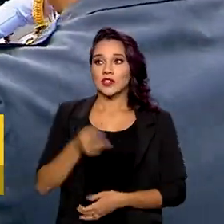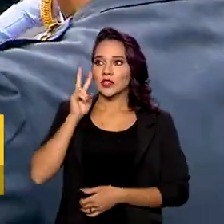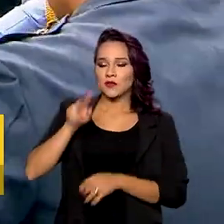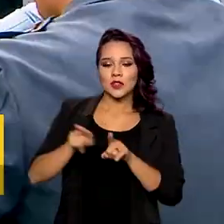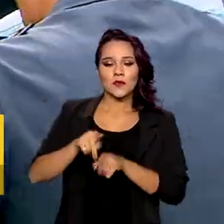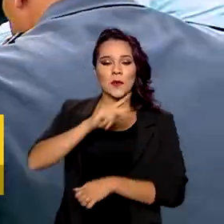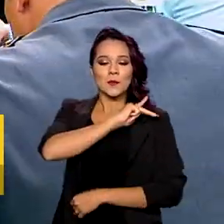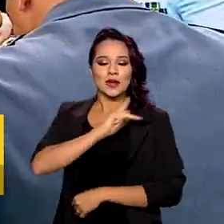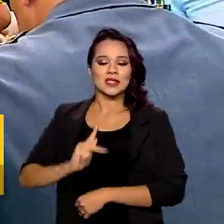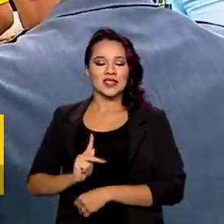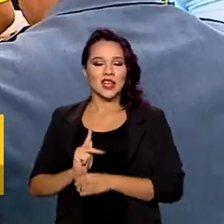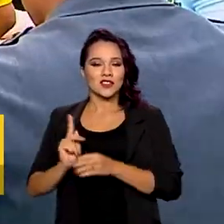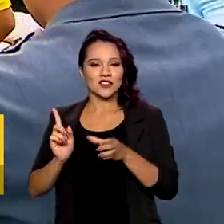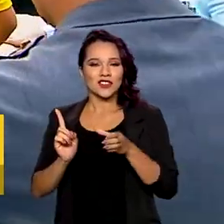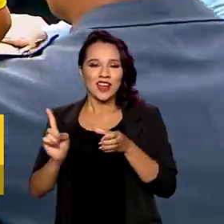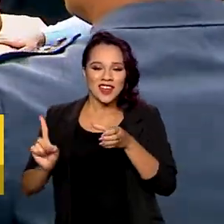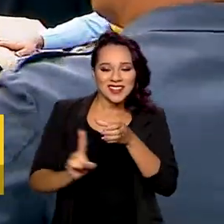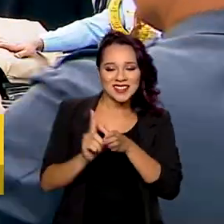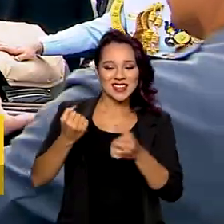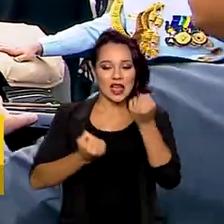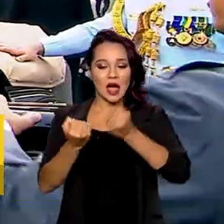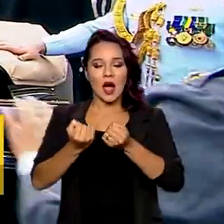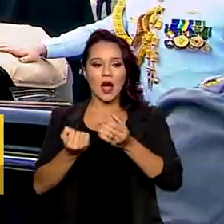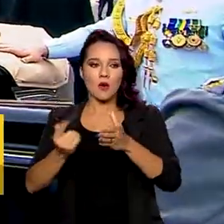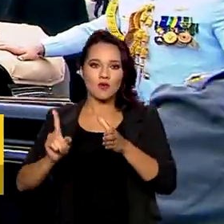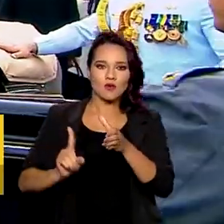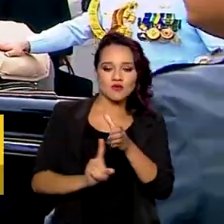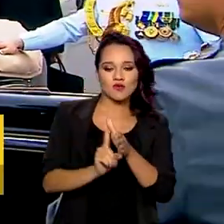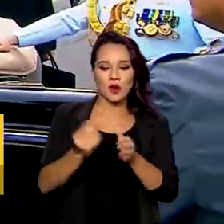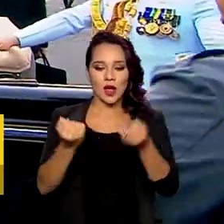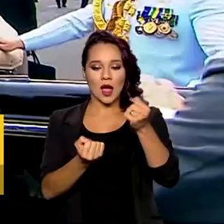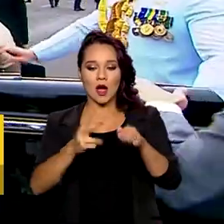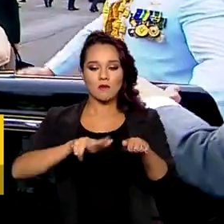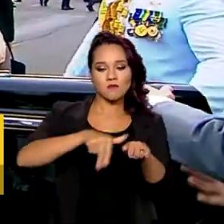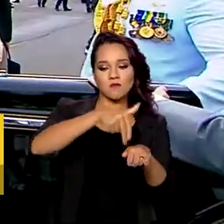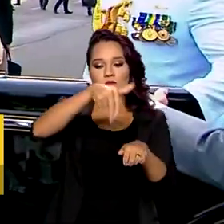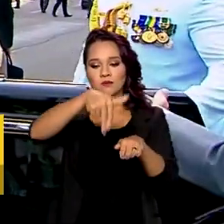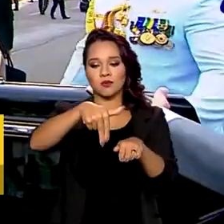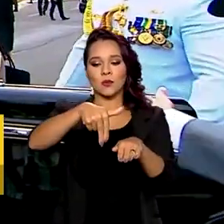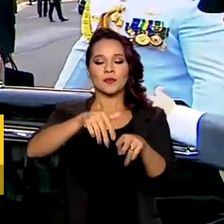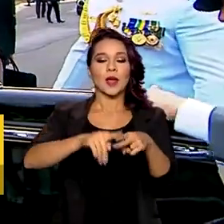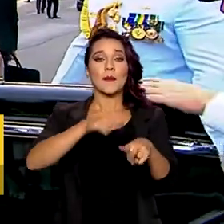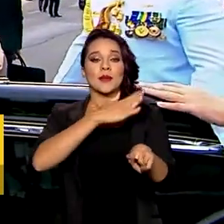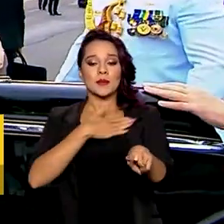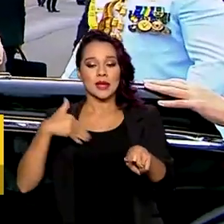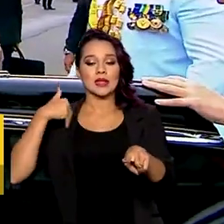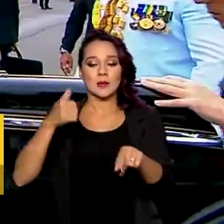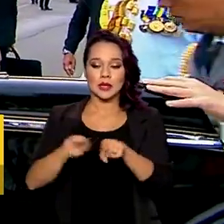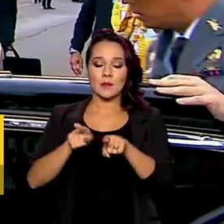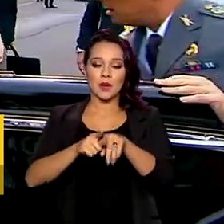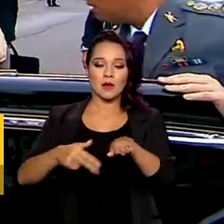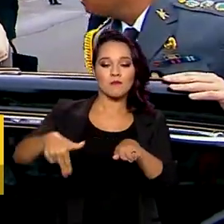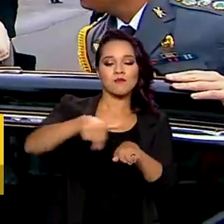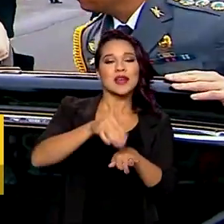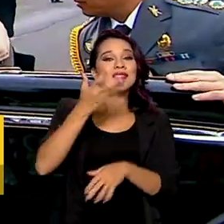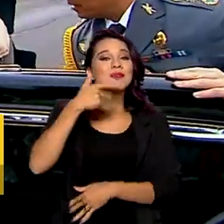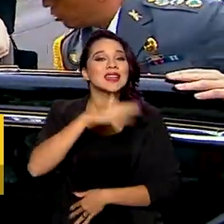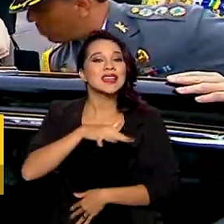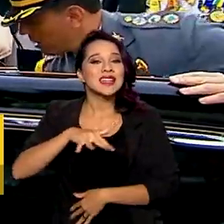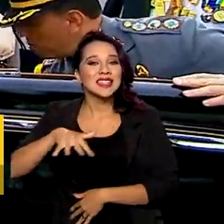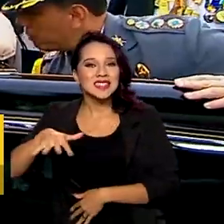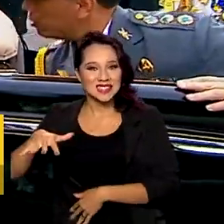presidente embarcando no Rolls Royce, né? Não é isso, Paulo? Exato, o presidente já está lá dentro, a primeira-dama também, há também algumas